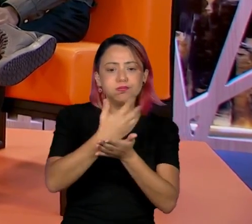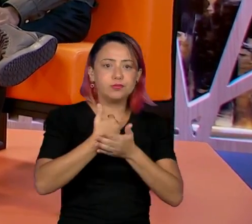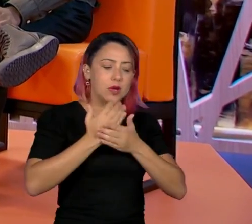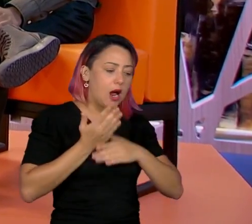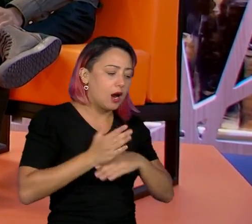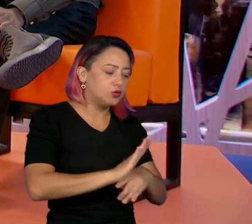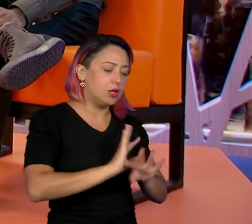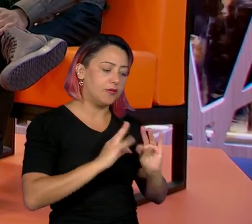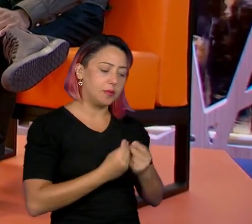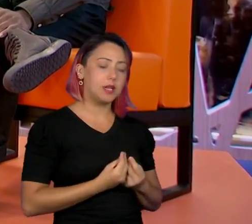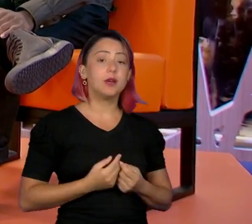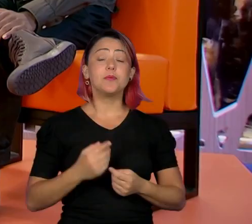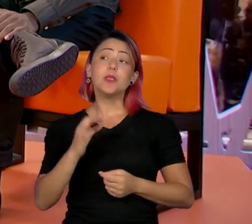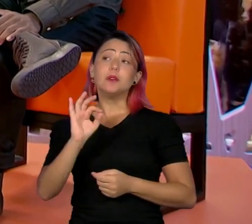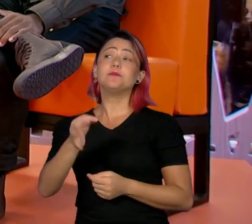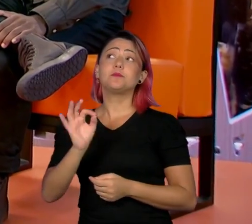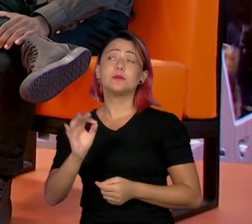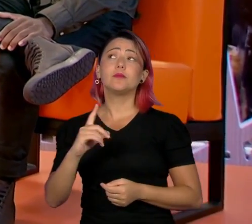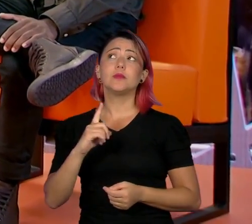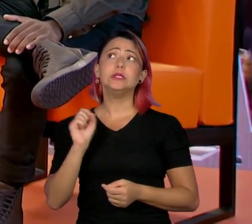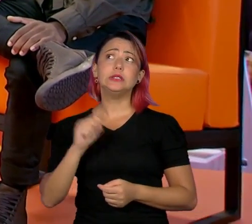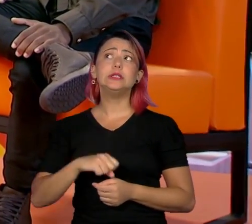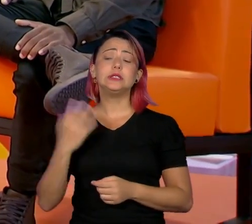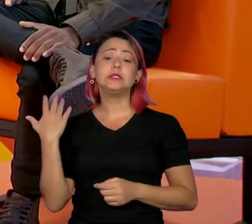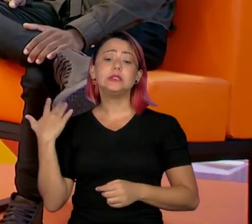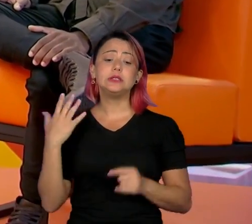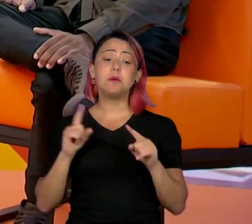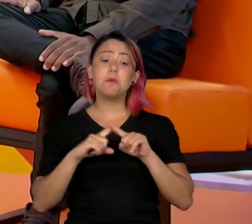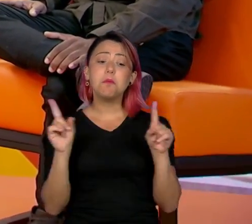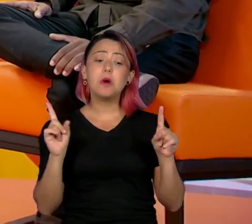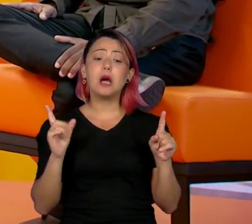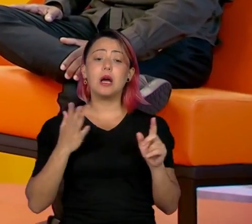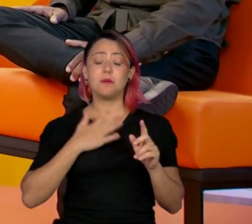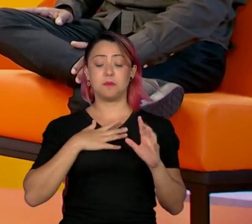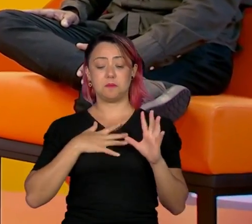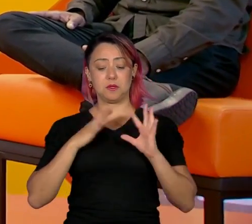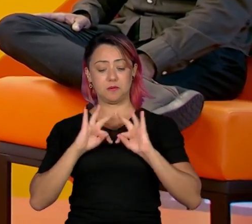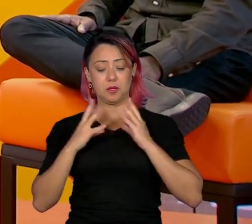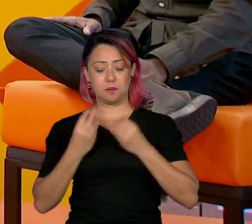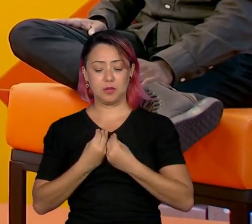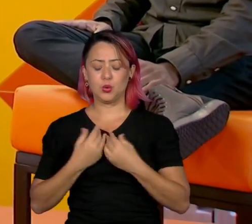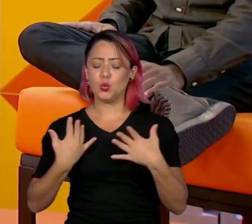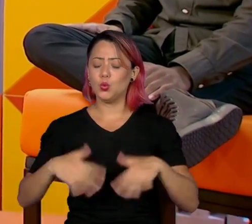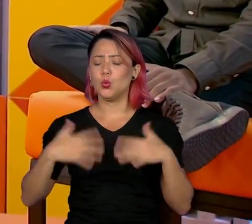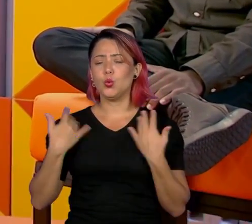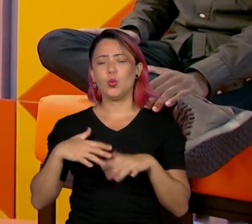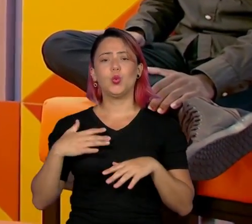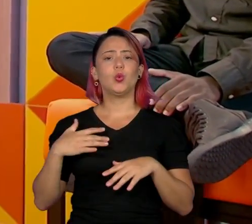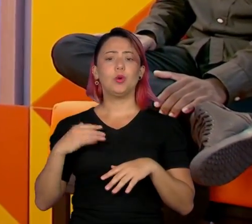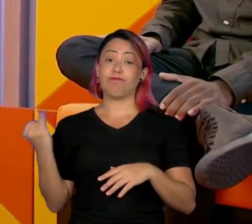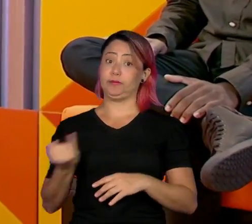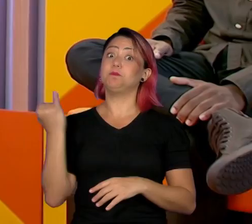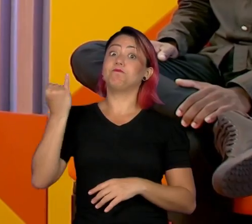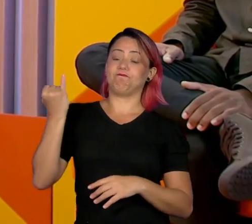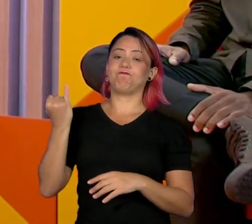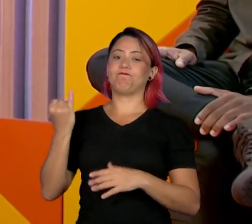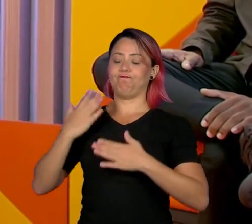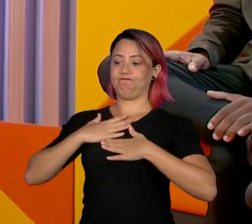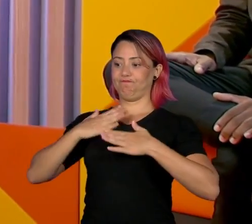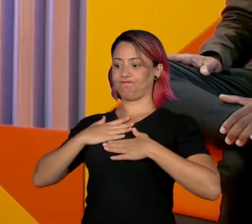Existiu, mas acho que os meus pais, eles foram muito importantes assim na minha